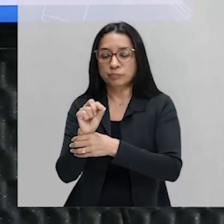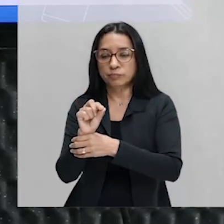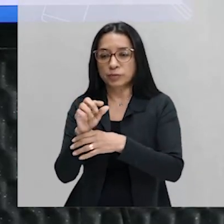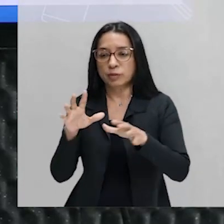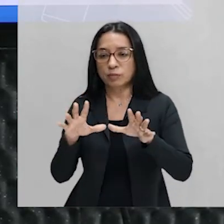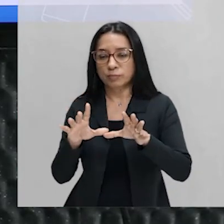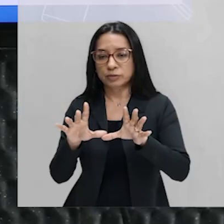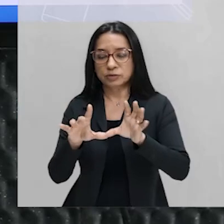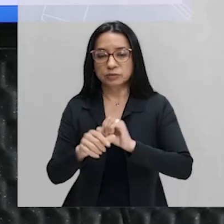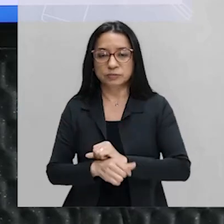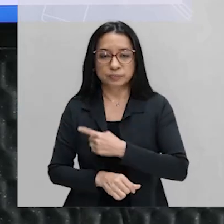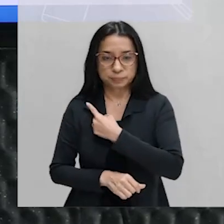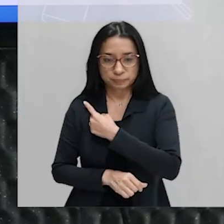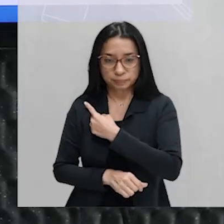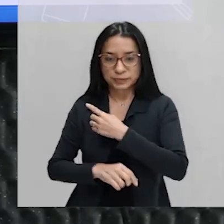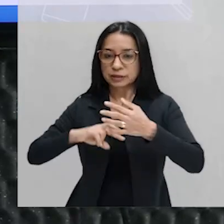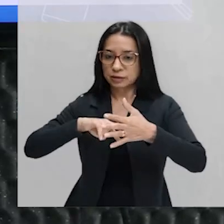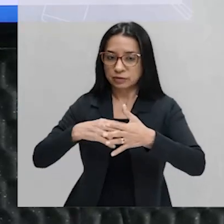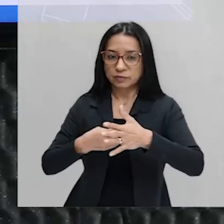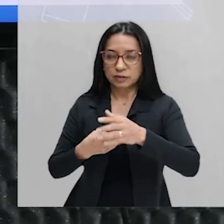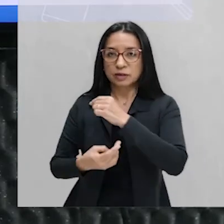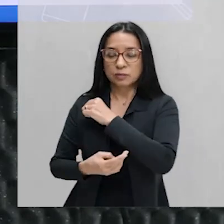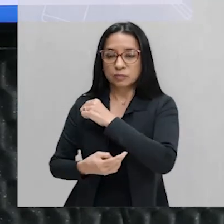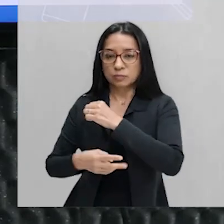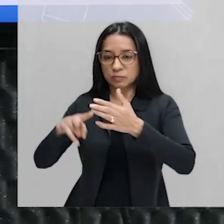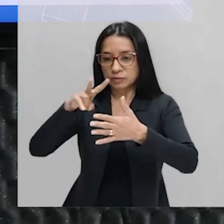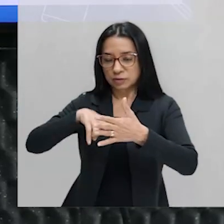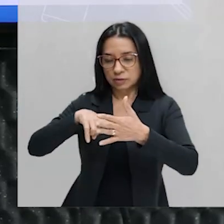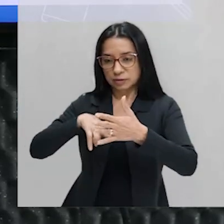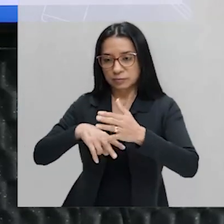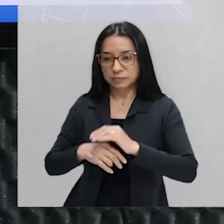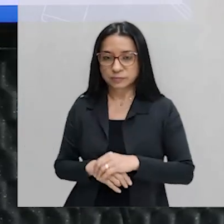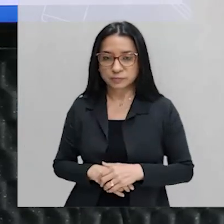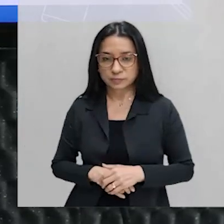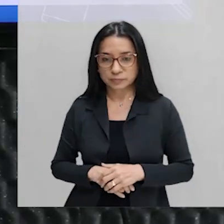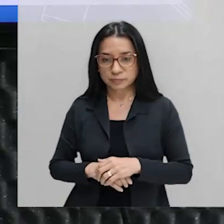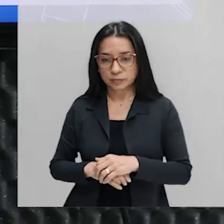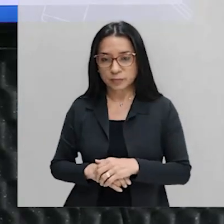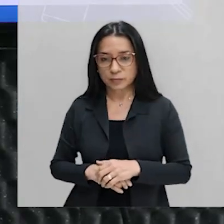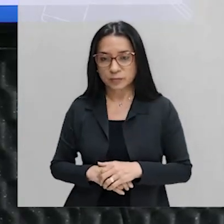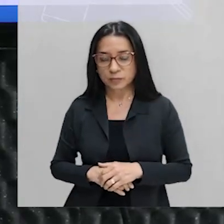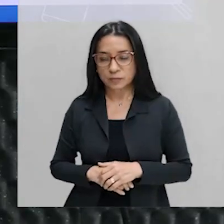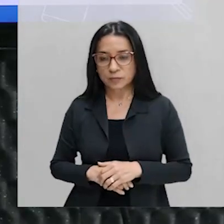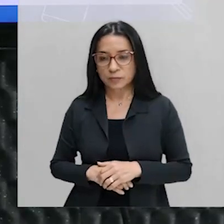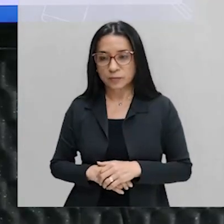a fecundação, o processo de multiplicação celular, que é a